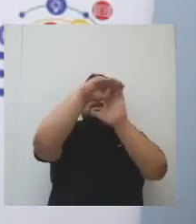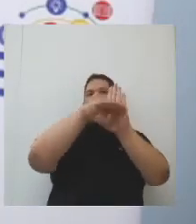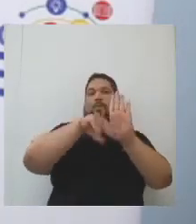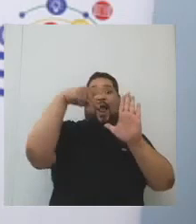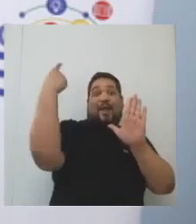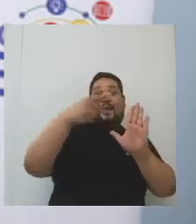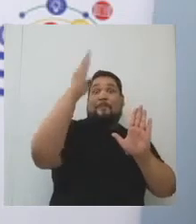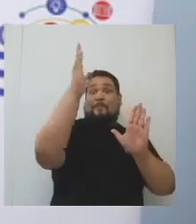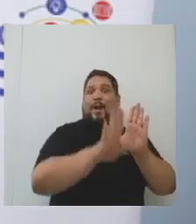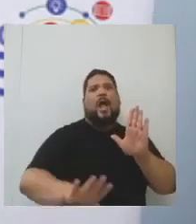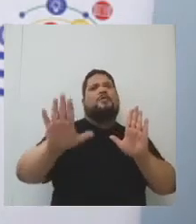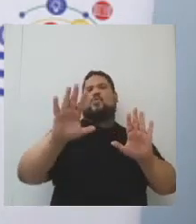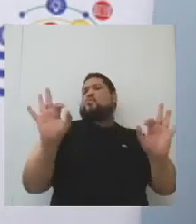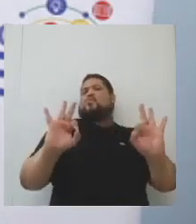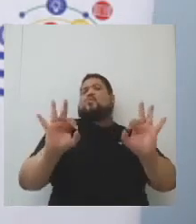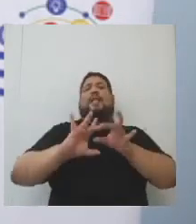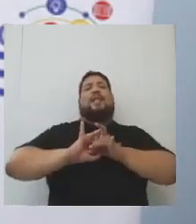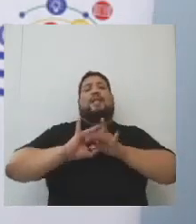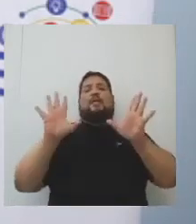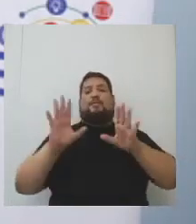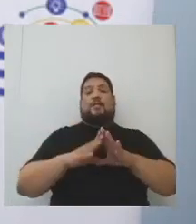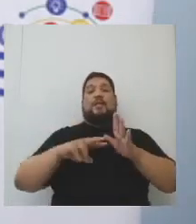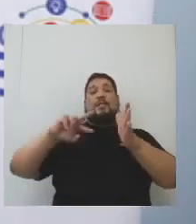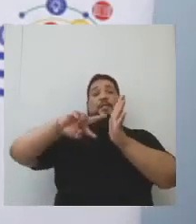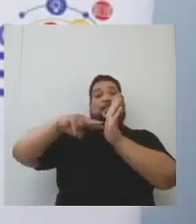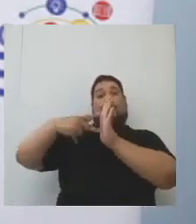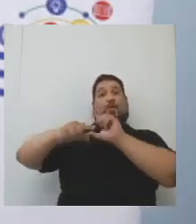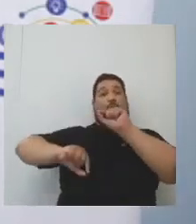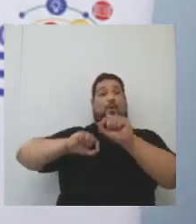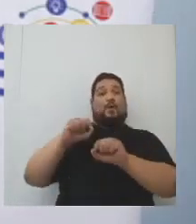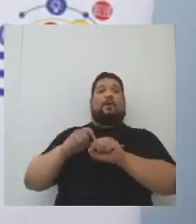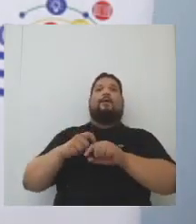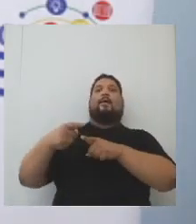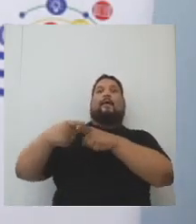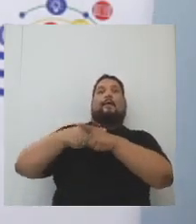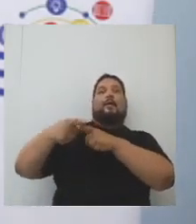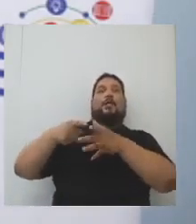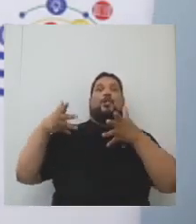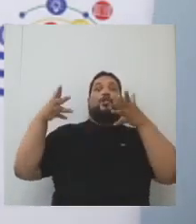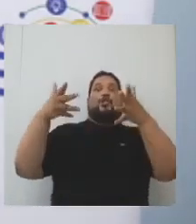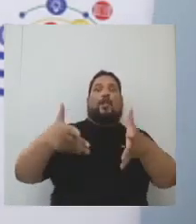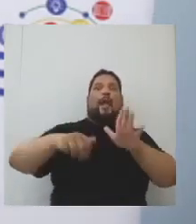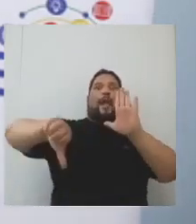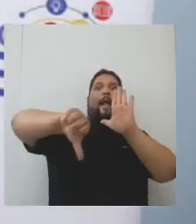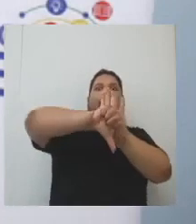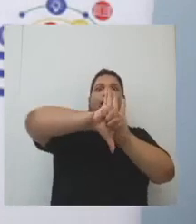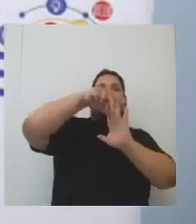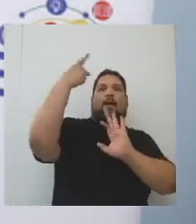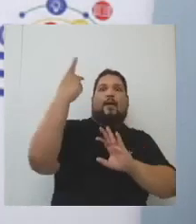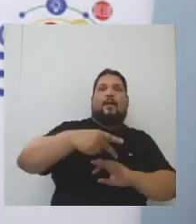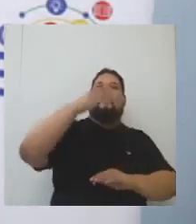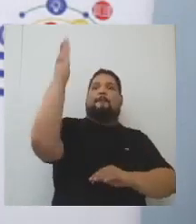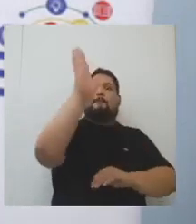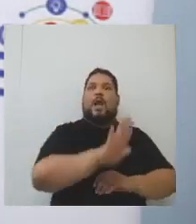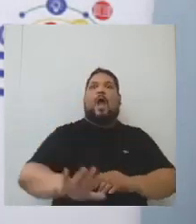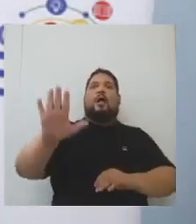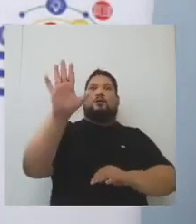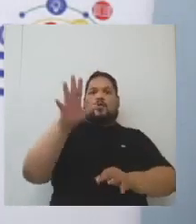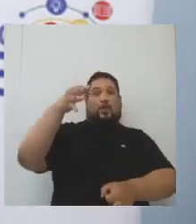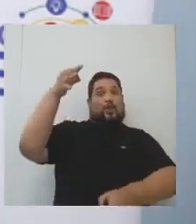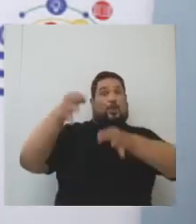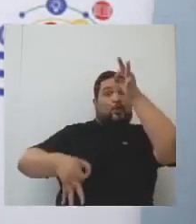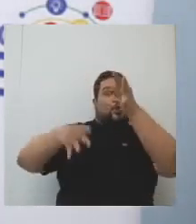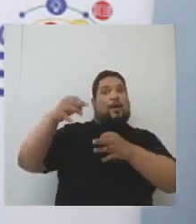locais. Significa dizer que quando os ingleses, se de repente cometessem crimes no Brasil, eles seriam